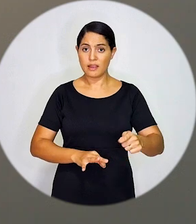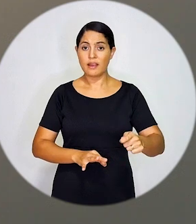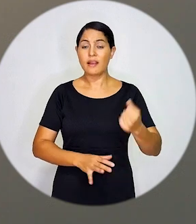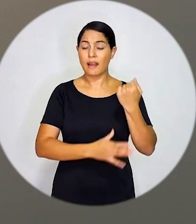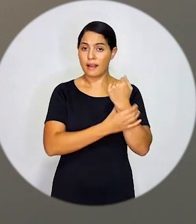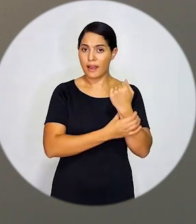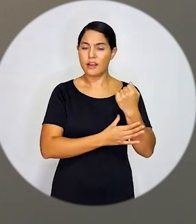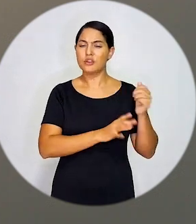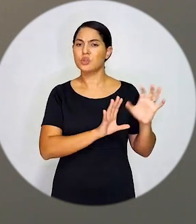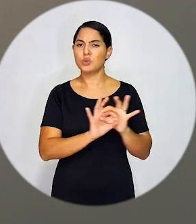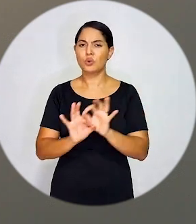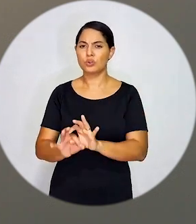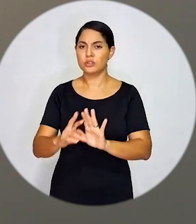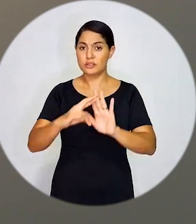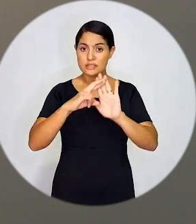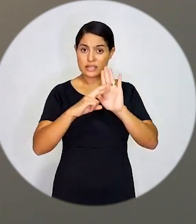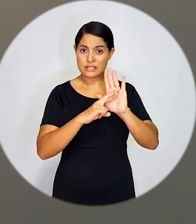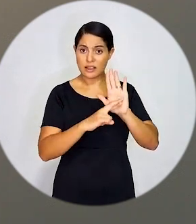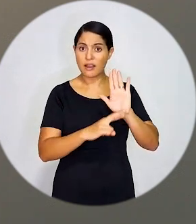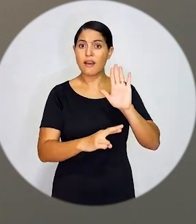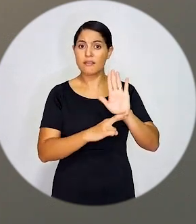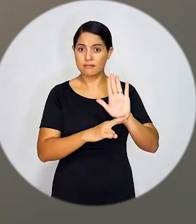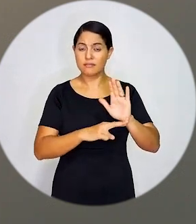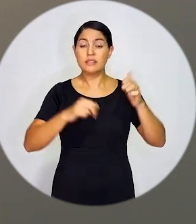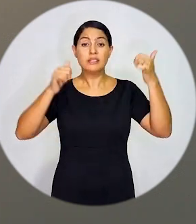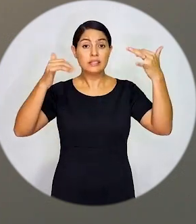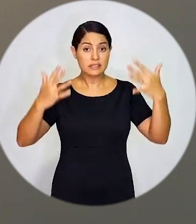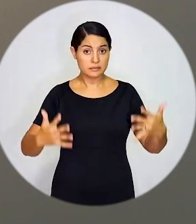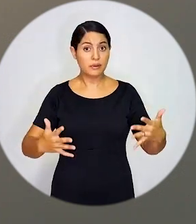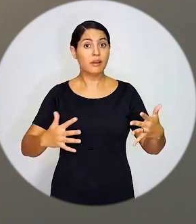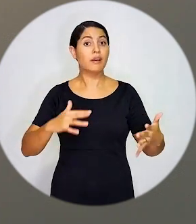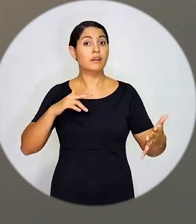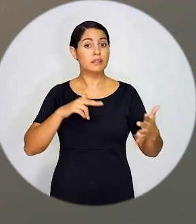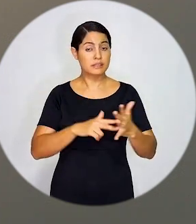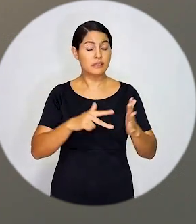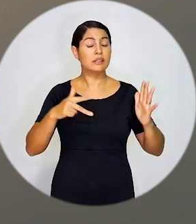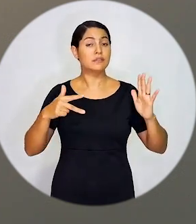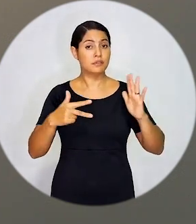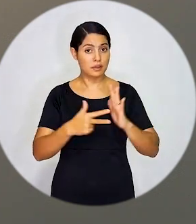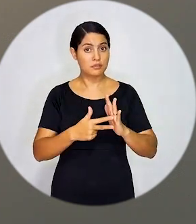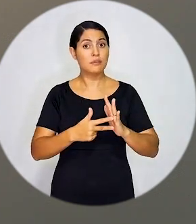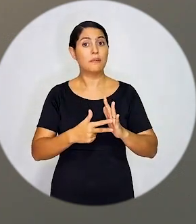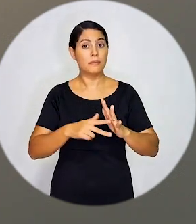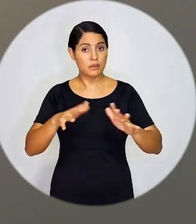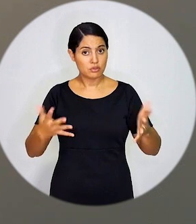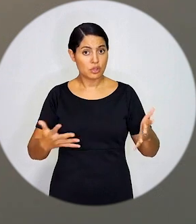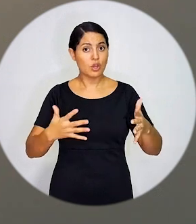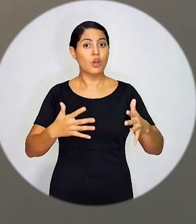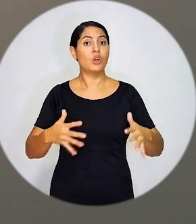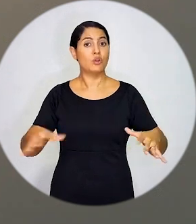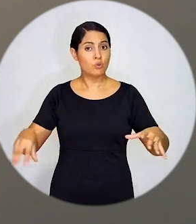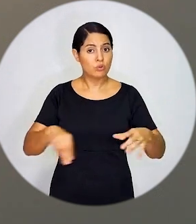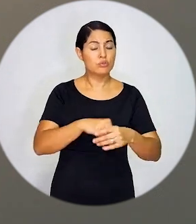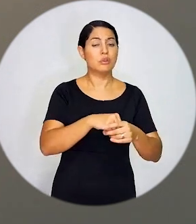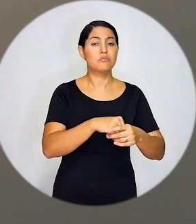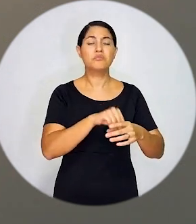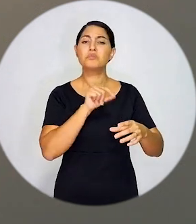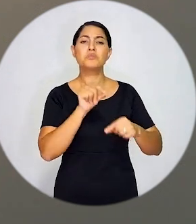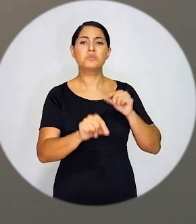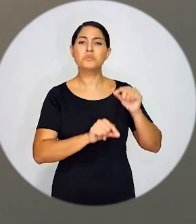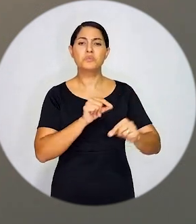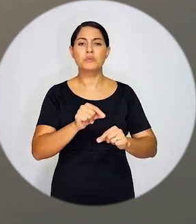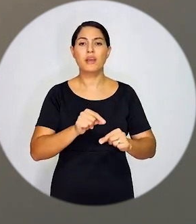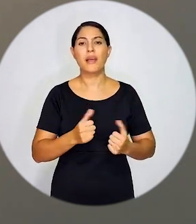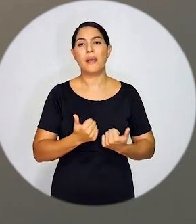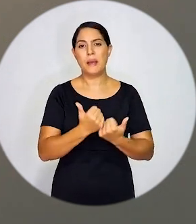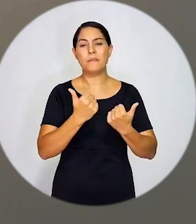ordem desempenhou um papel crucial na aprovação dessas normas, contribuindo significativamente para a formulação e